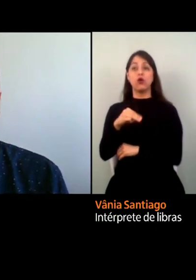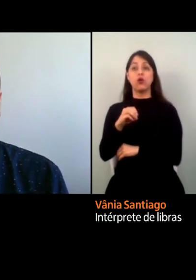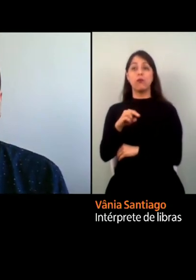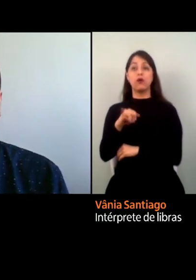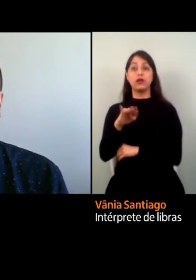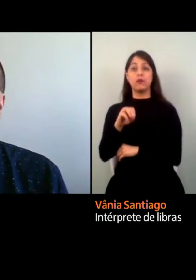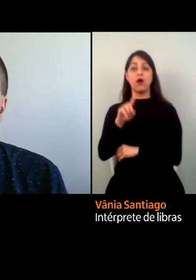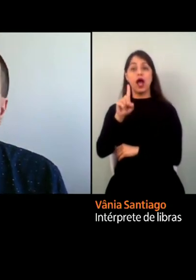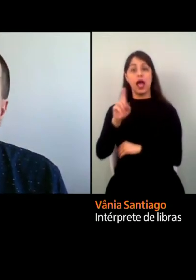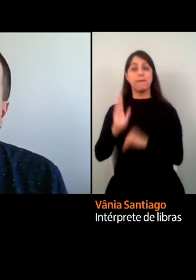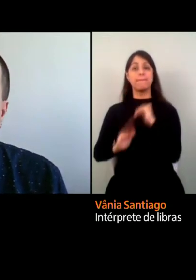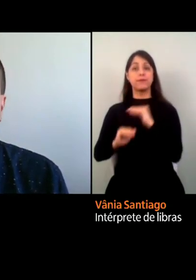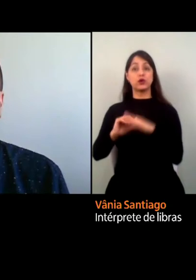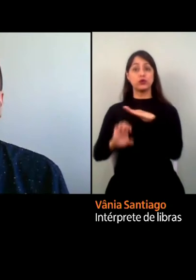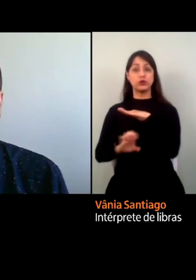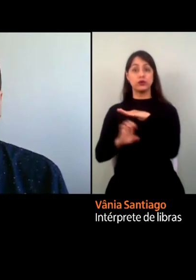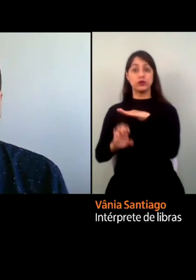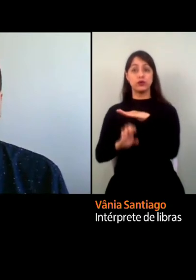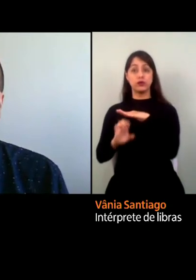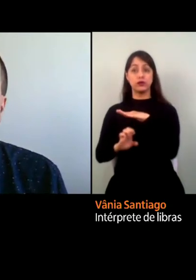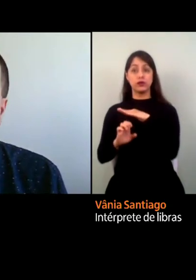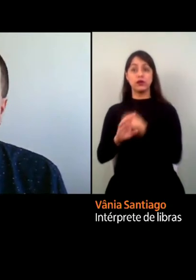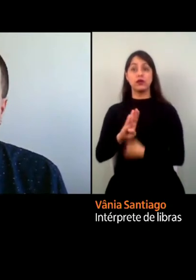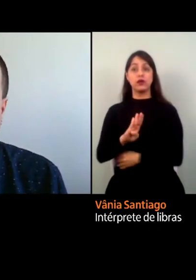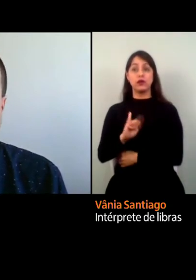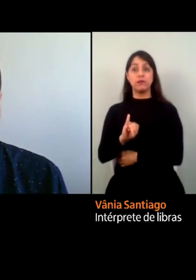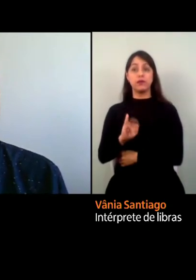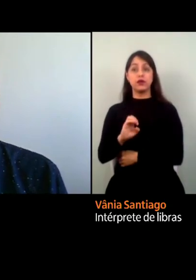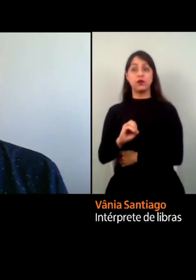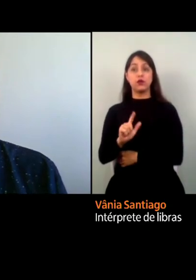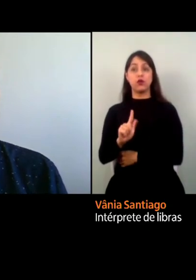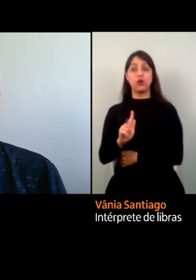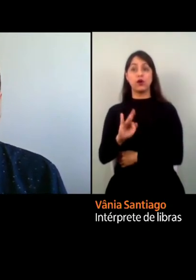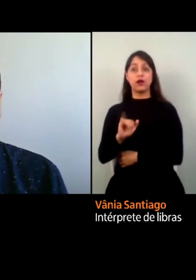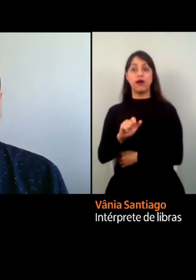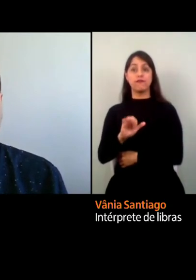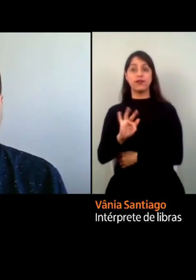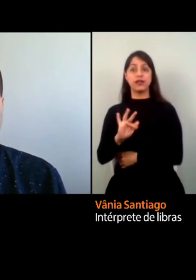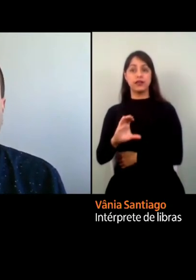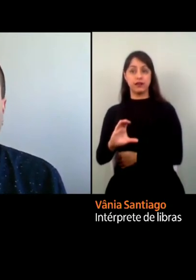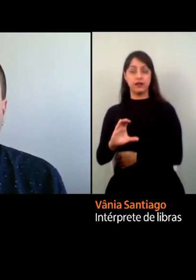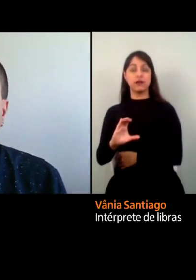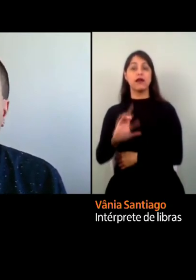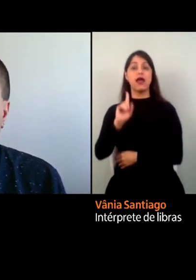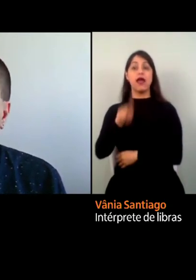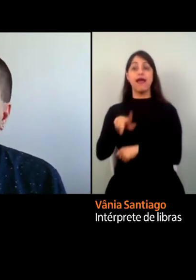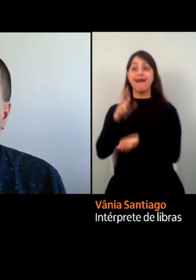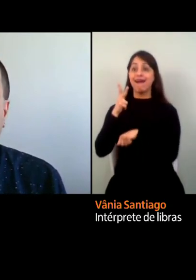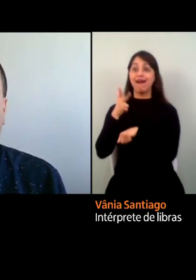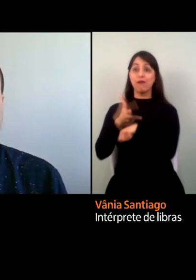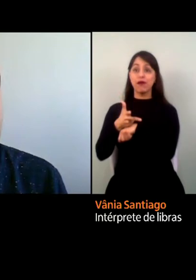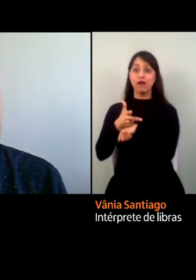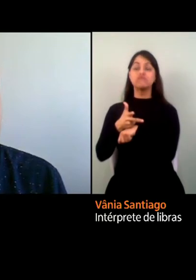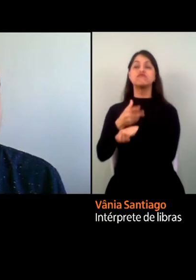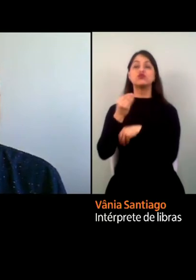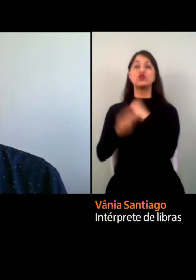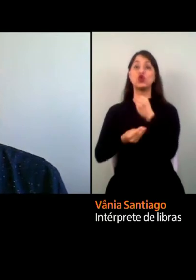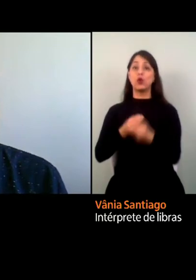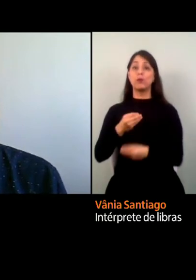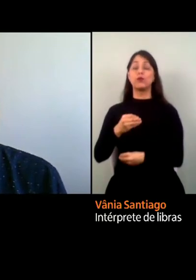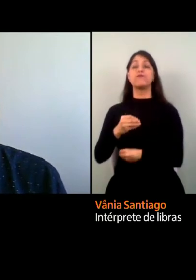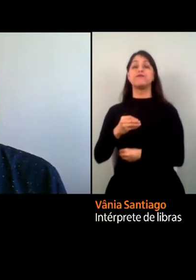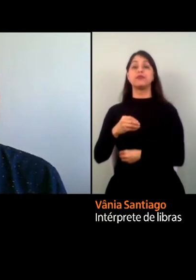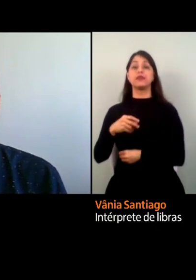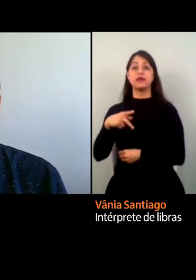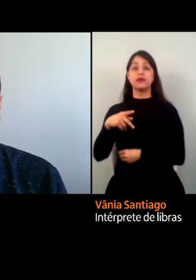supostamente dirigido por Billy Bitzer, cameraman de Griffith. O fascínio de Ken Jacobs por esse material típico